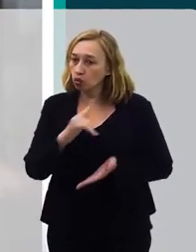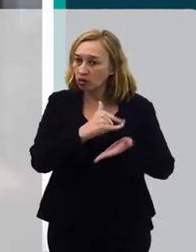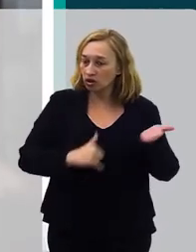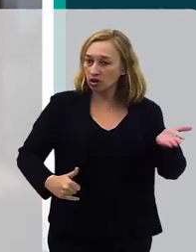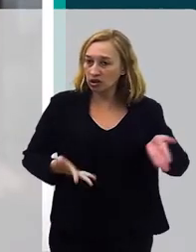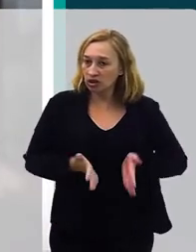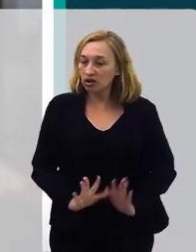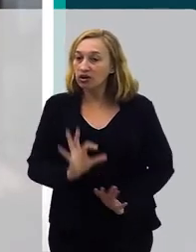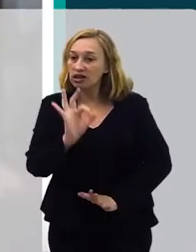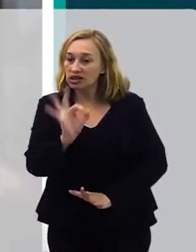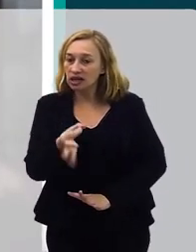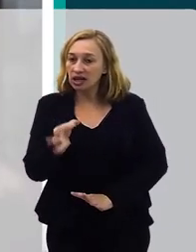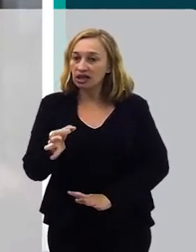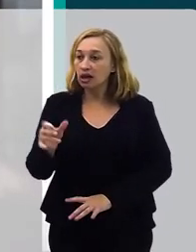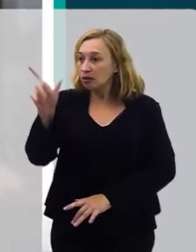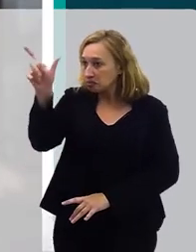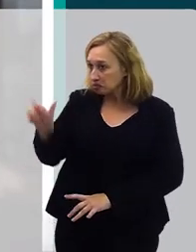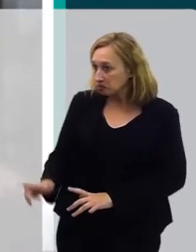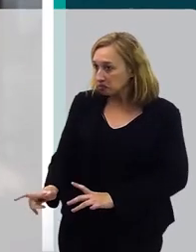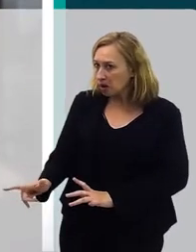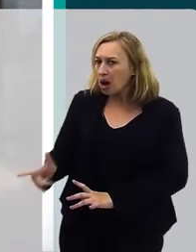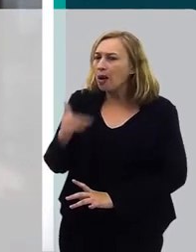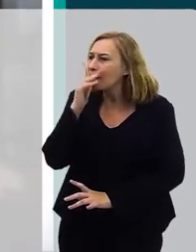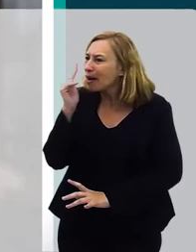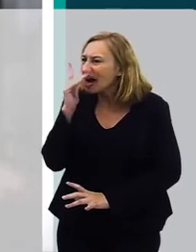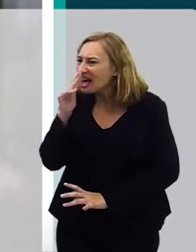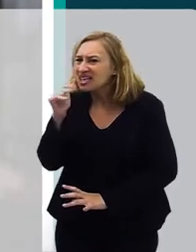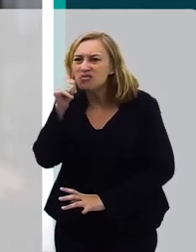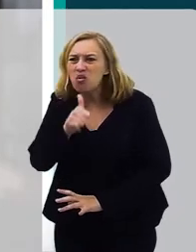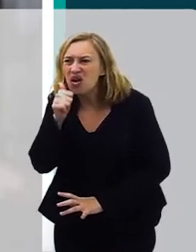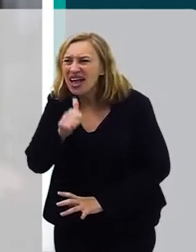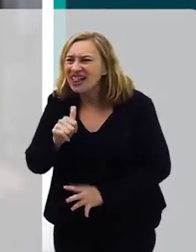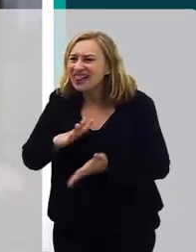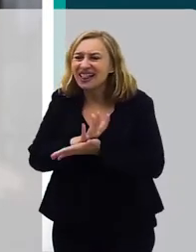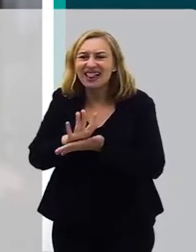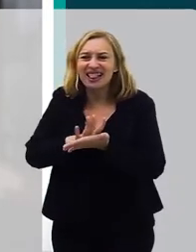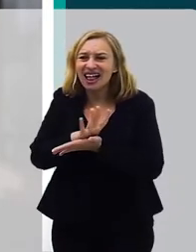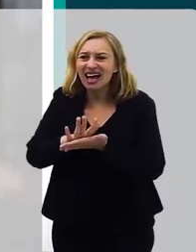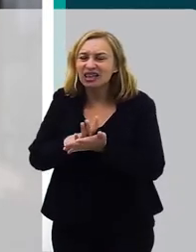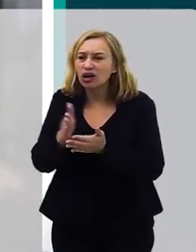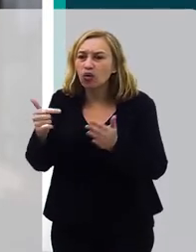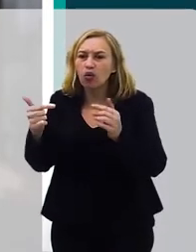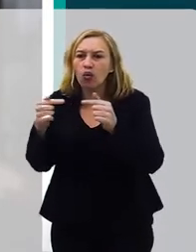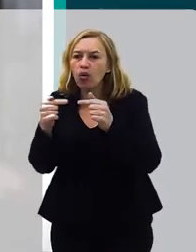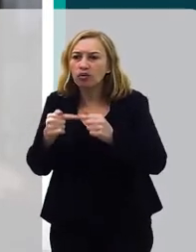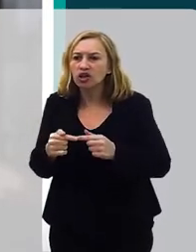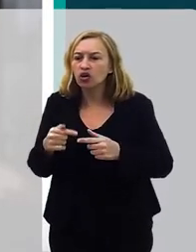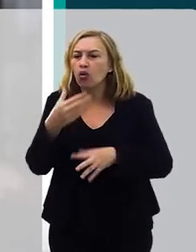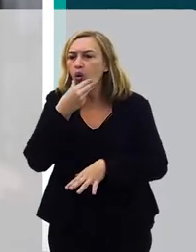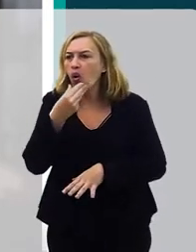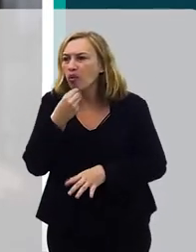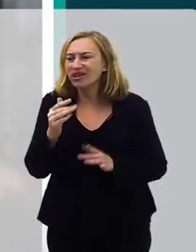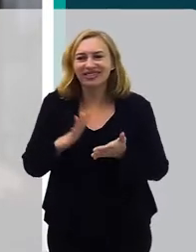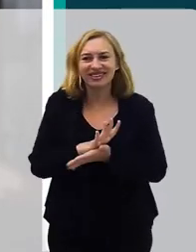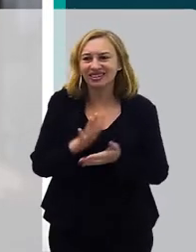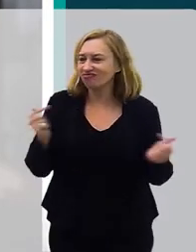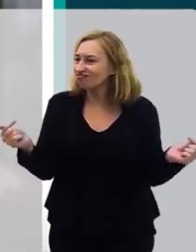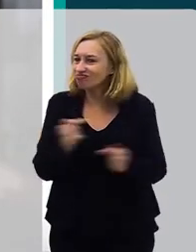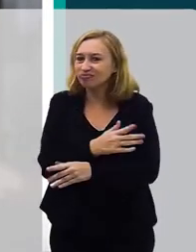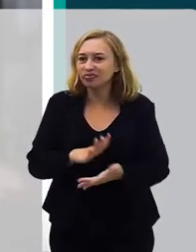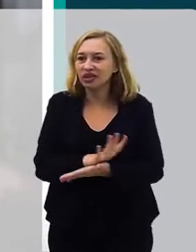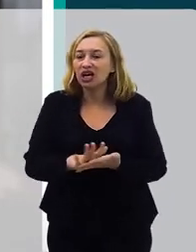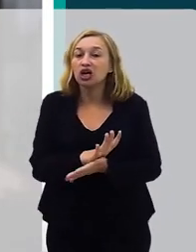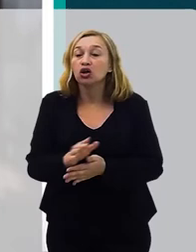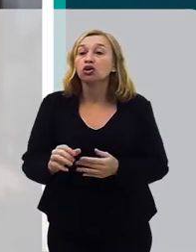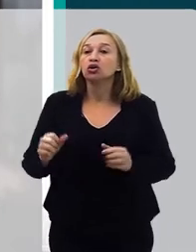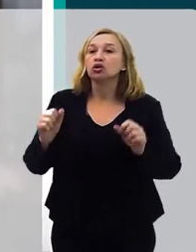toda feminina, não tem nada ali que lembre uma figura masculina. Num programa em nível nacional, com